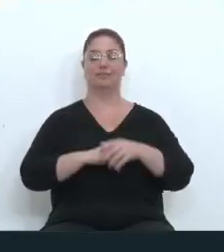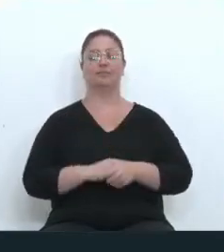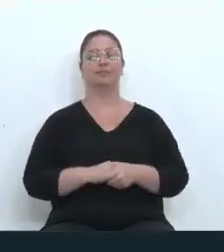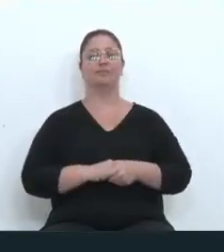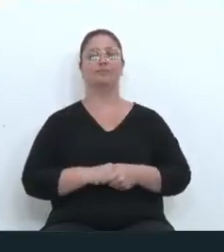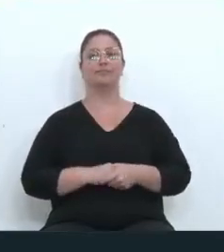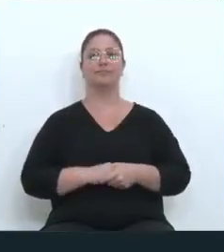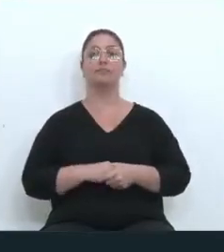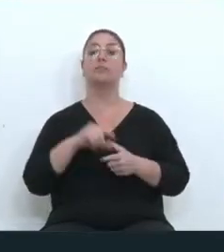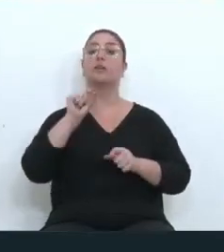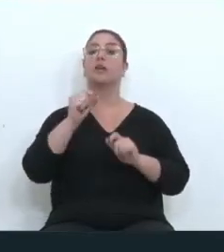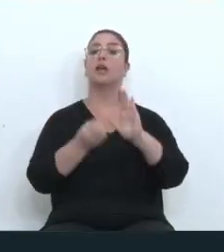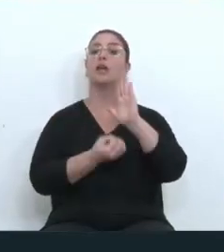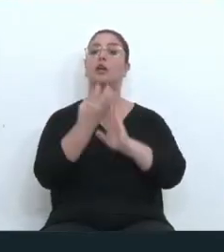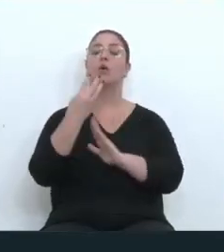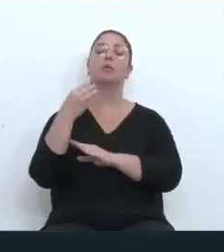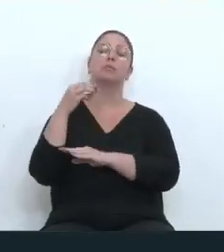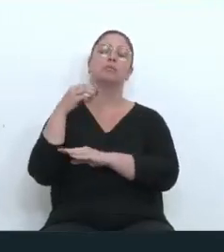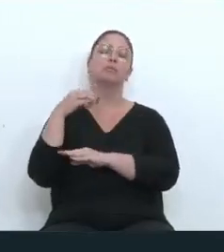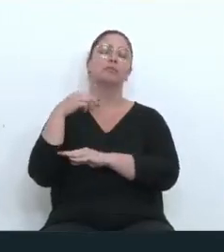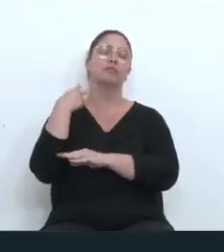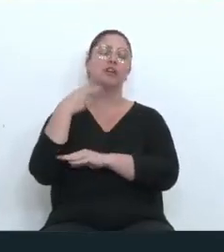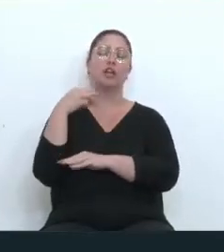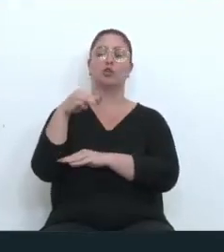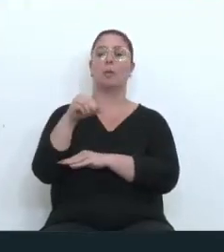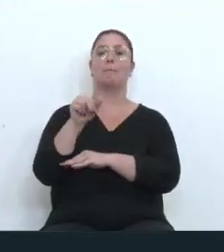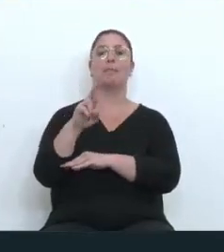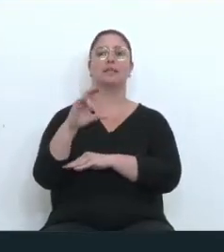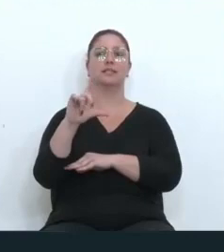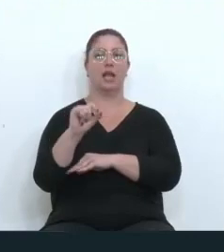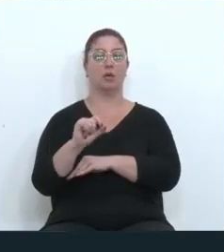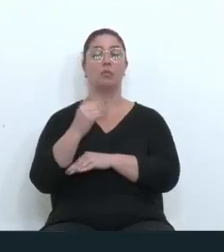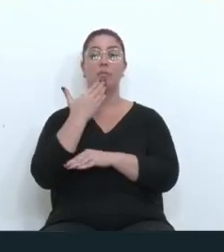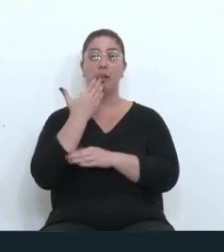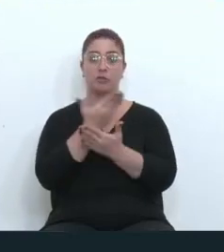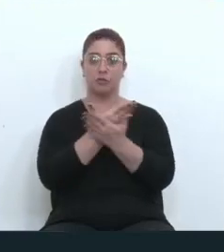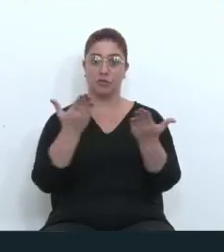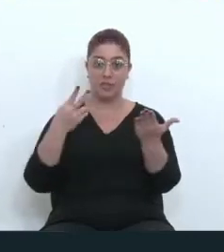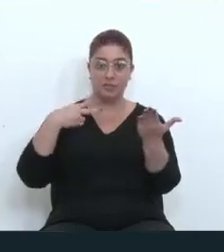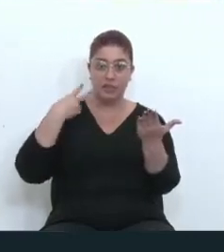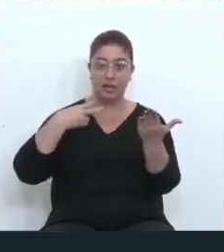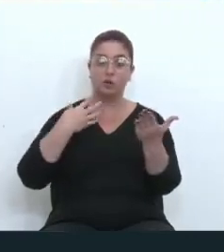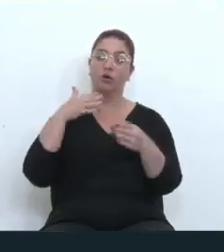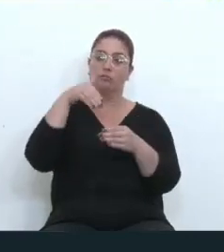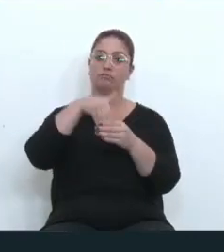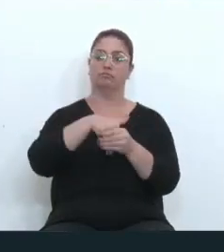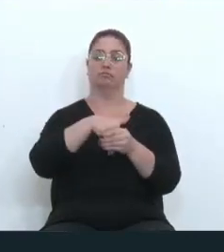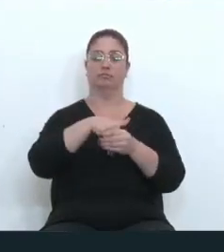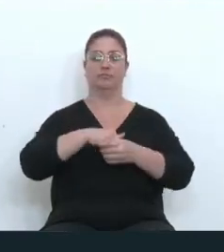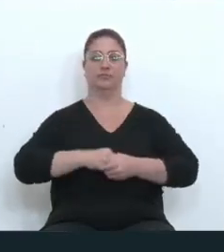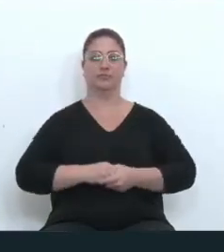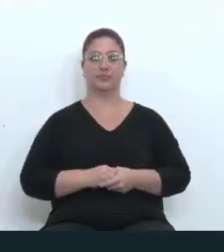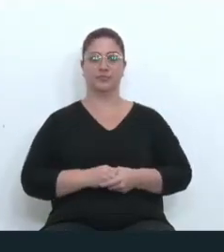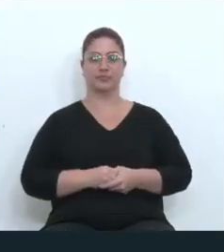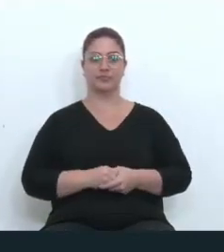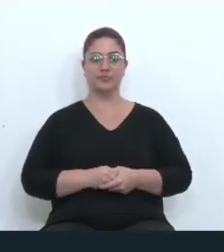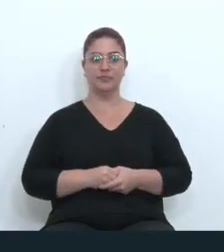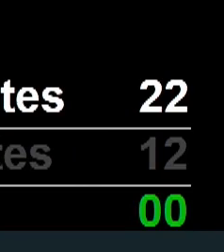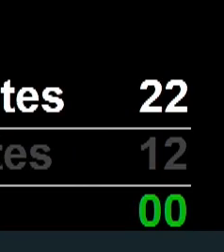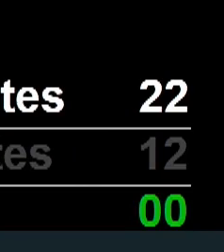seu presente é objeto de deliberação solicita senhores vereadores que utilizam os terminais para o voto eletrônico